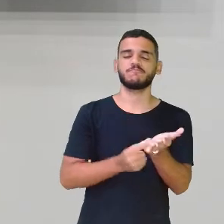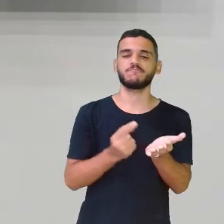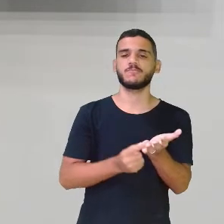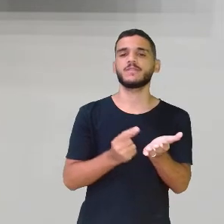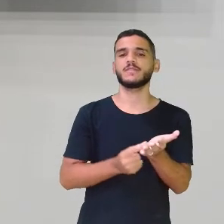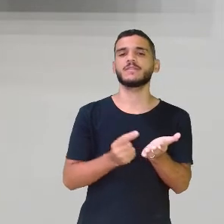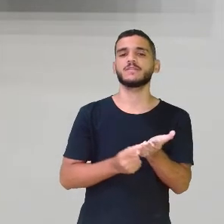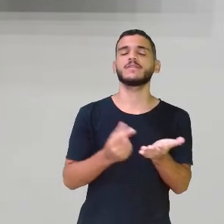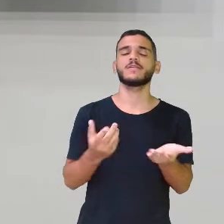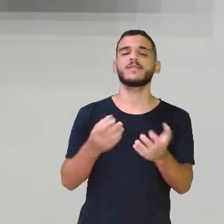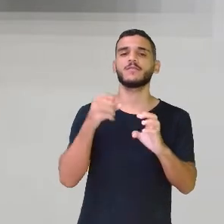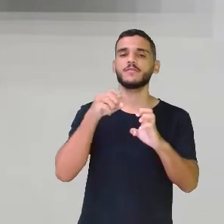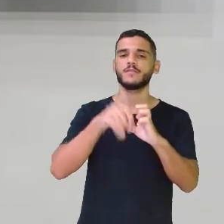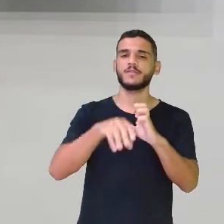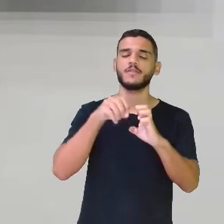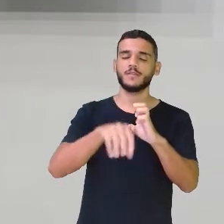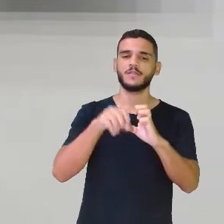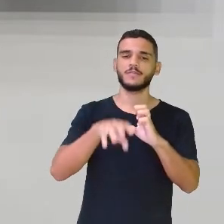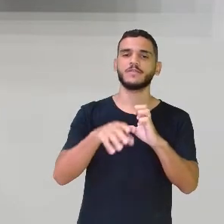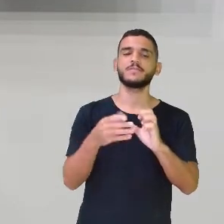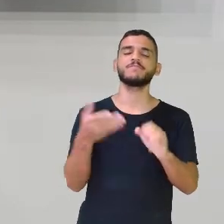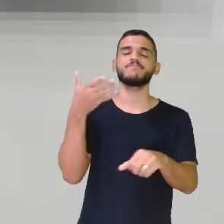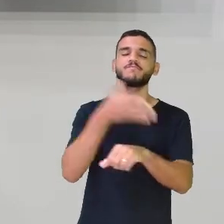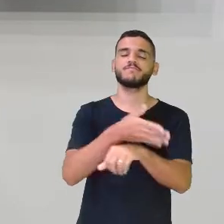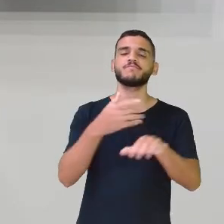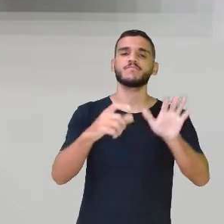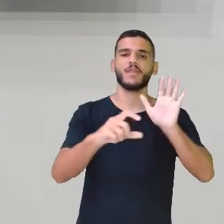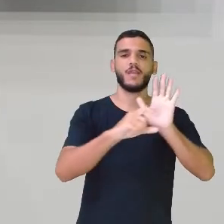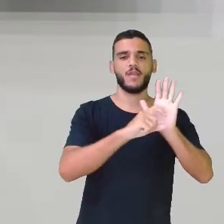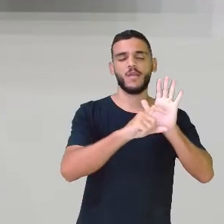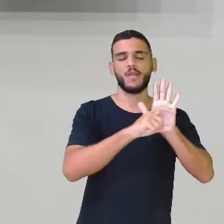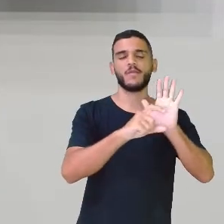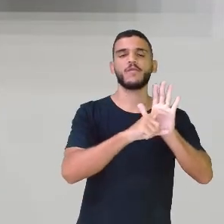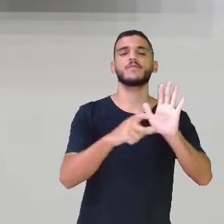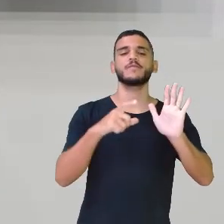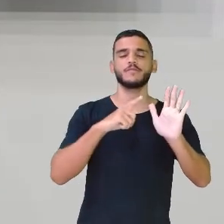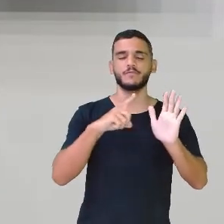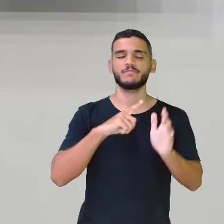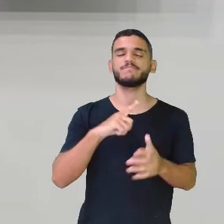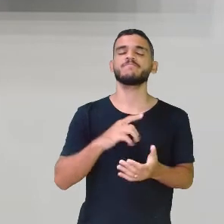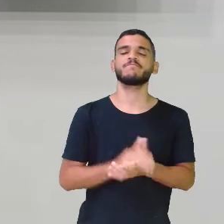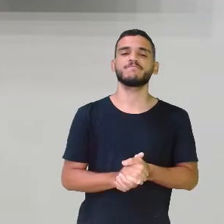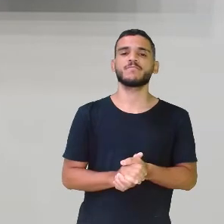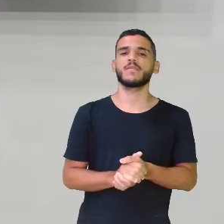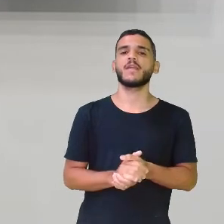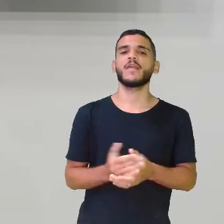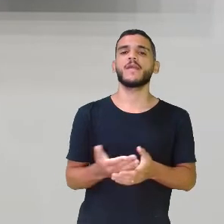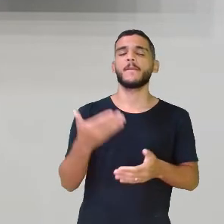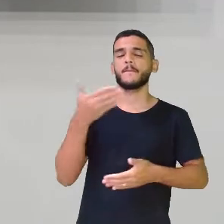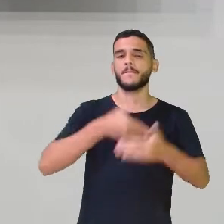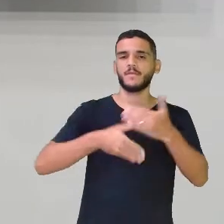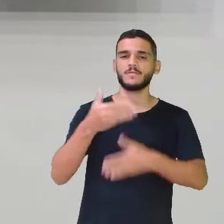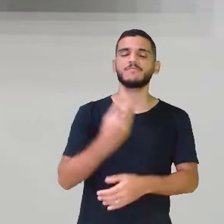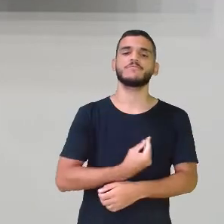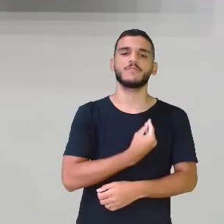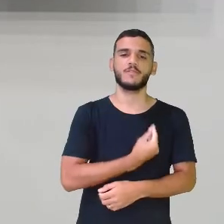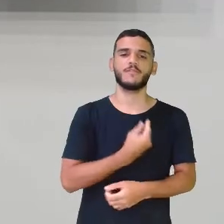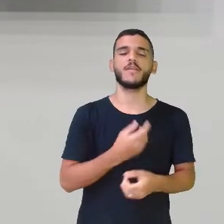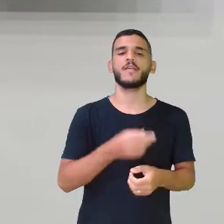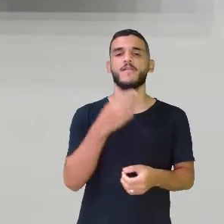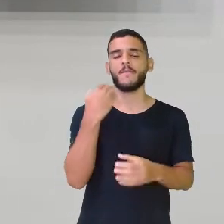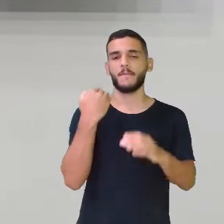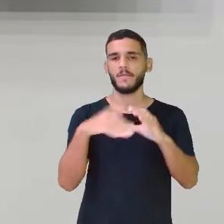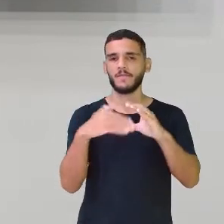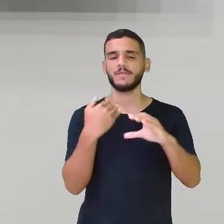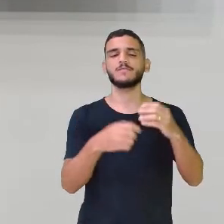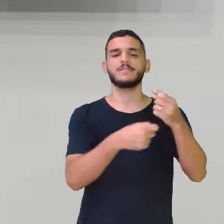QR Code que vai aparecer na sua telinha. Além de assistir ao vivo, você pode mandar sua mensagem e eu vou receber